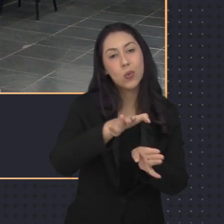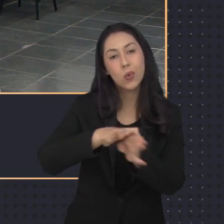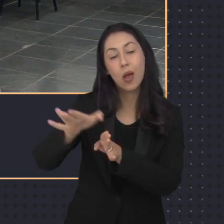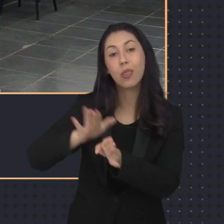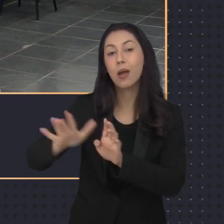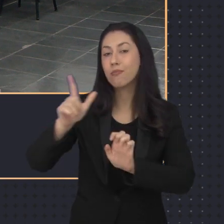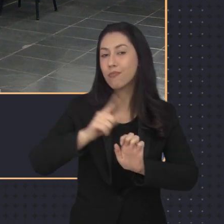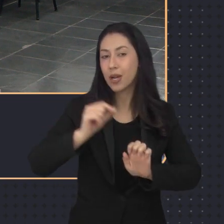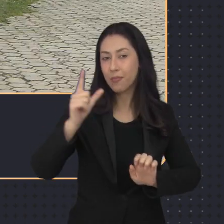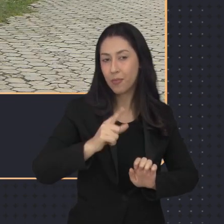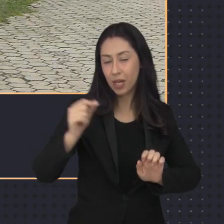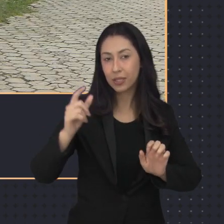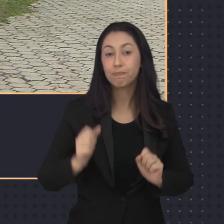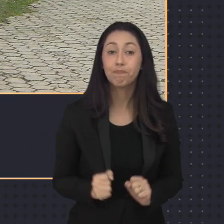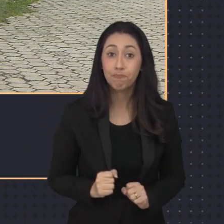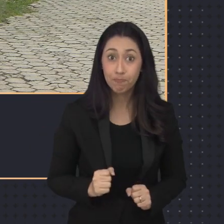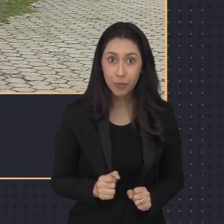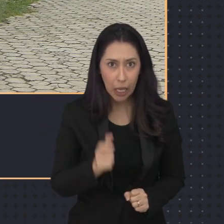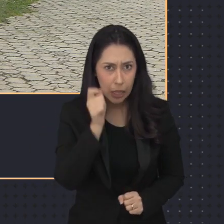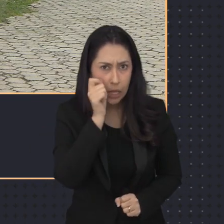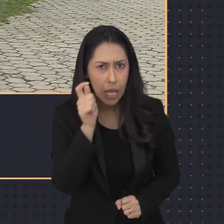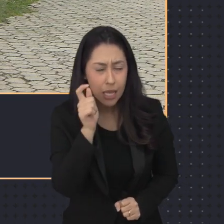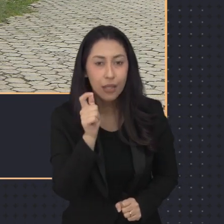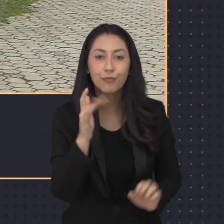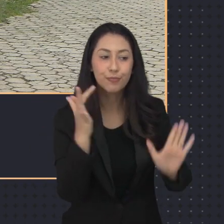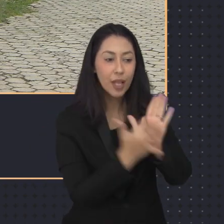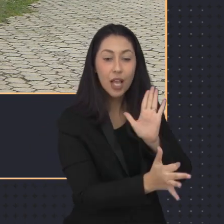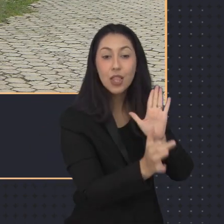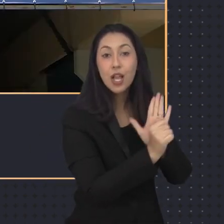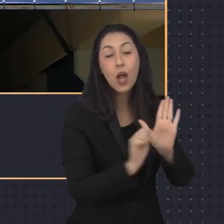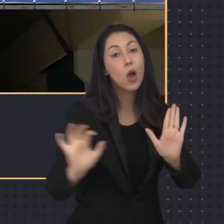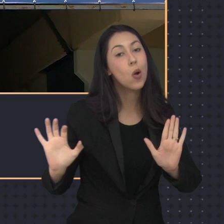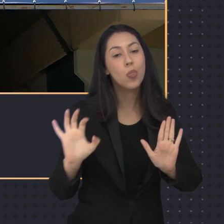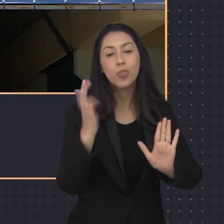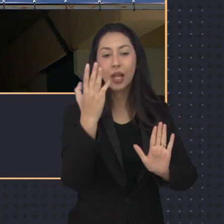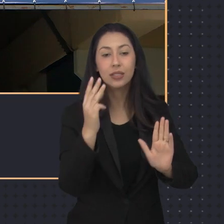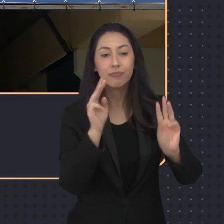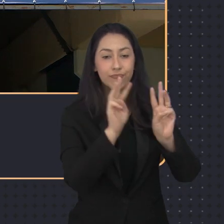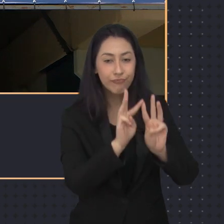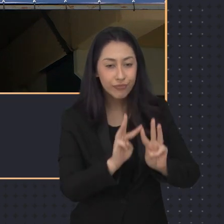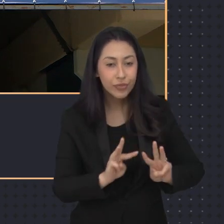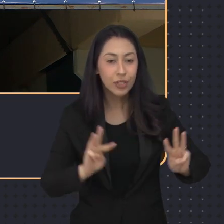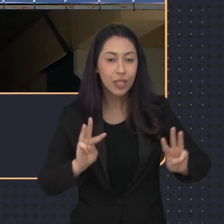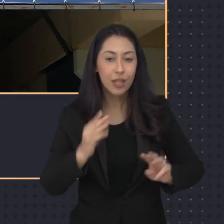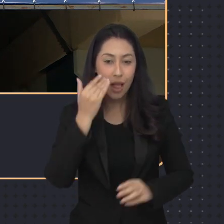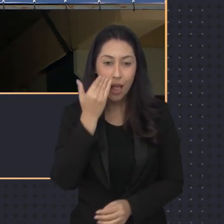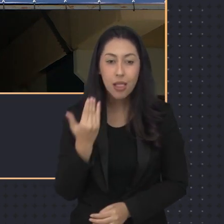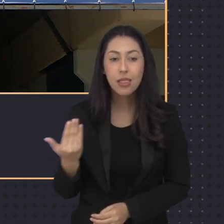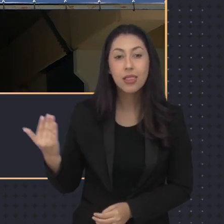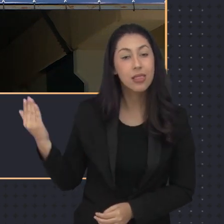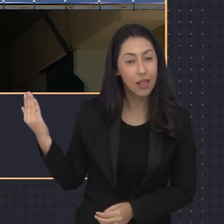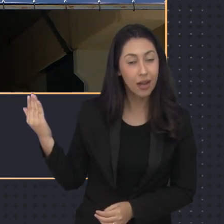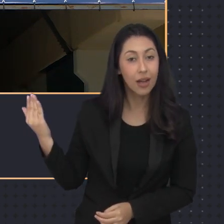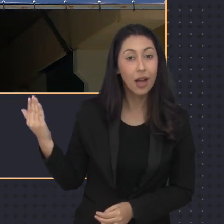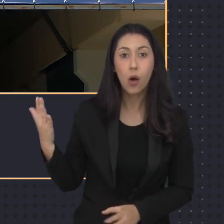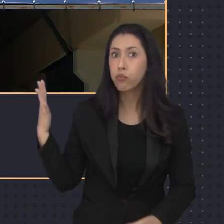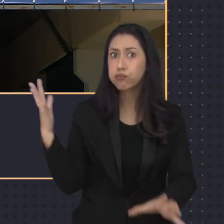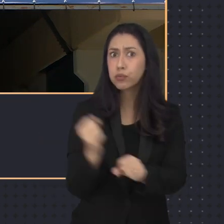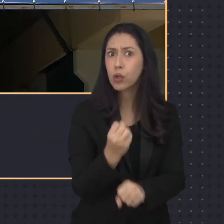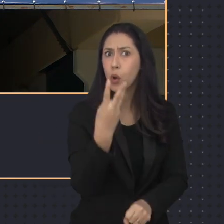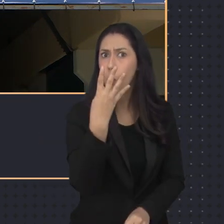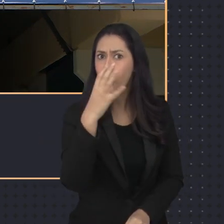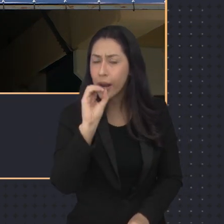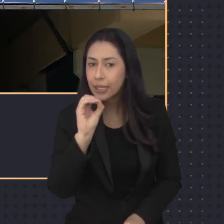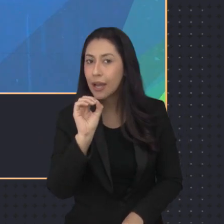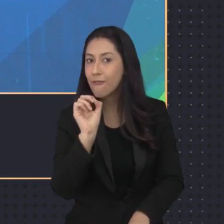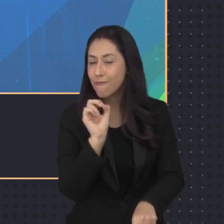sobre empreendedorismo. Para os interessados, as inscrições são realizadas pelo portal Qualifica São José e ao todo são 40 vagas